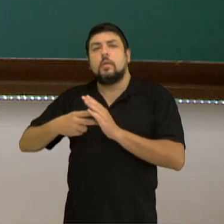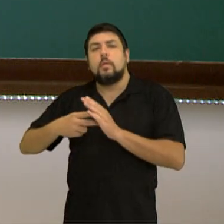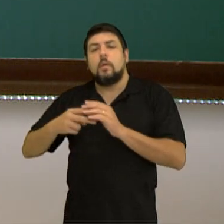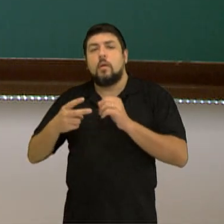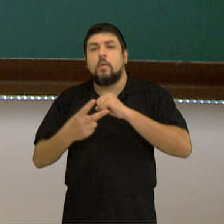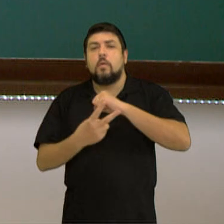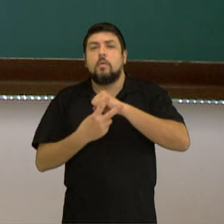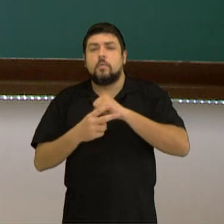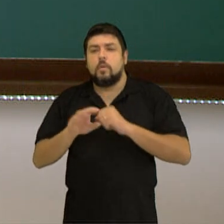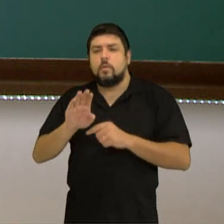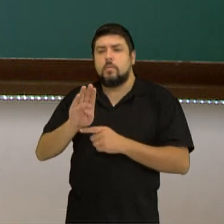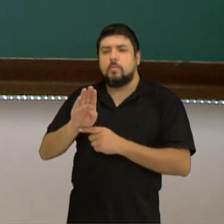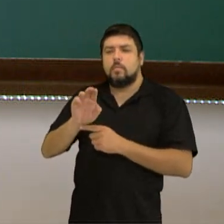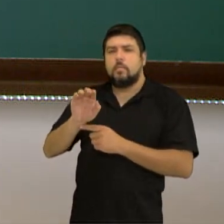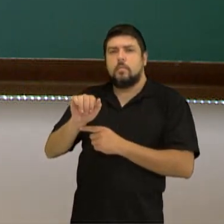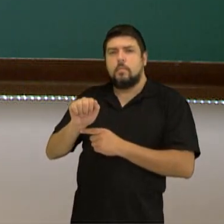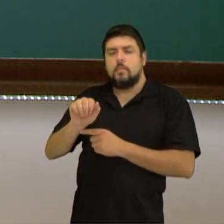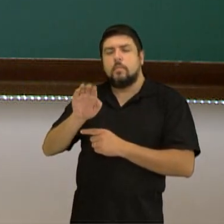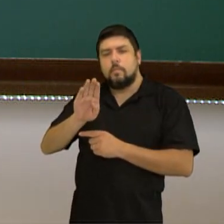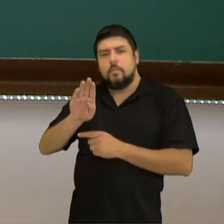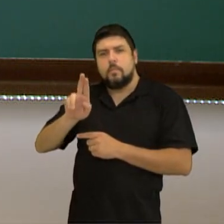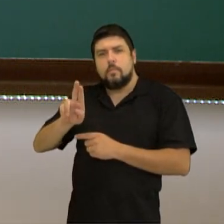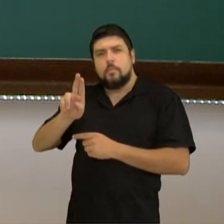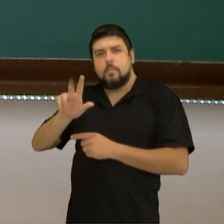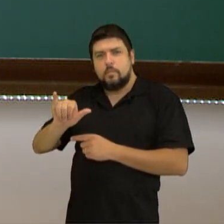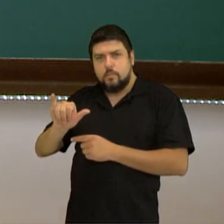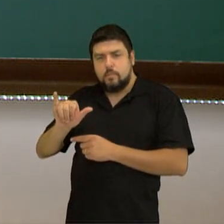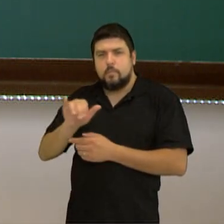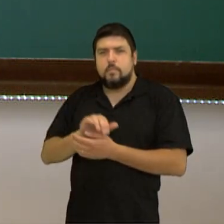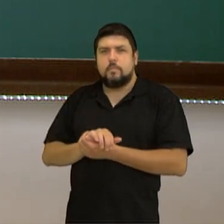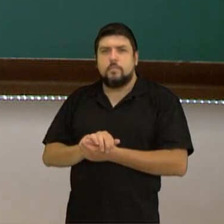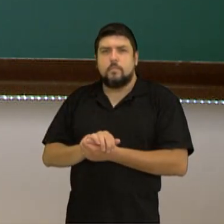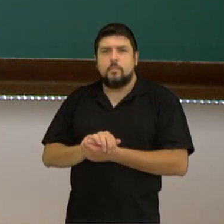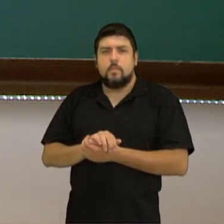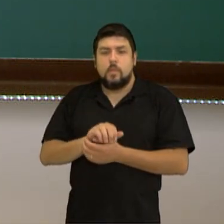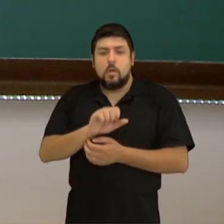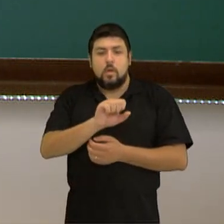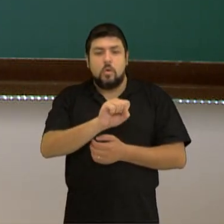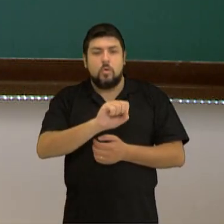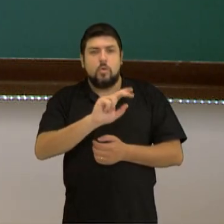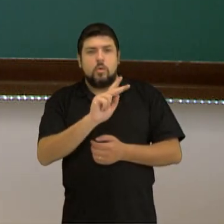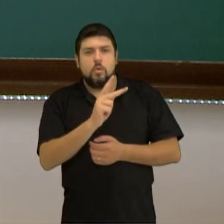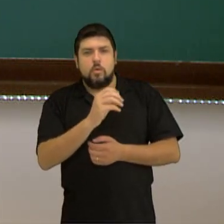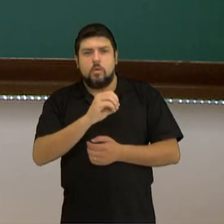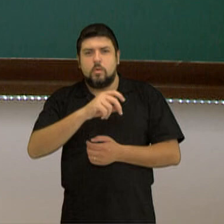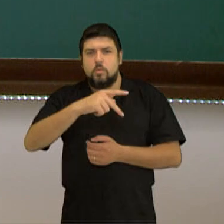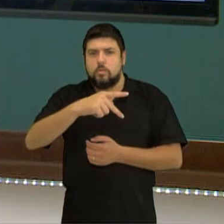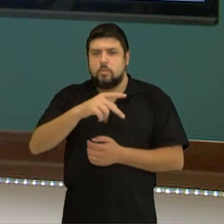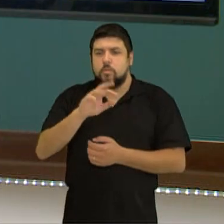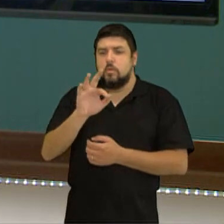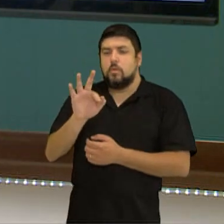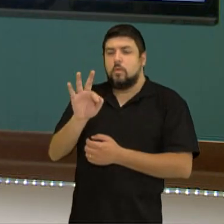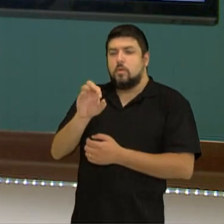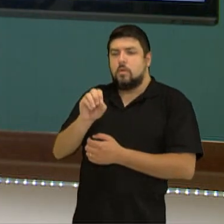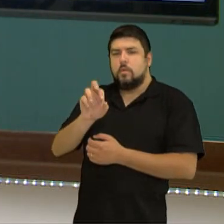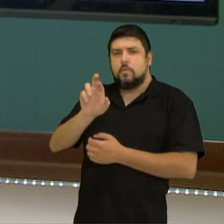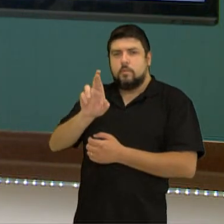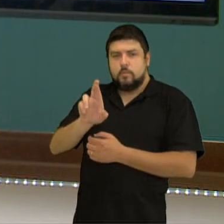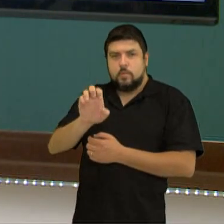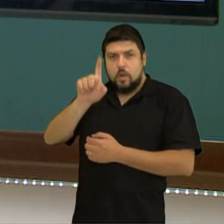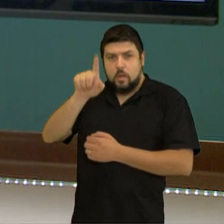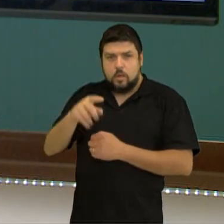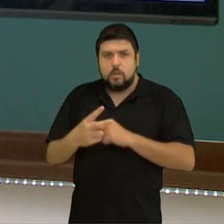verbo comprar em inglês. O verbo shop for também significa a mesma coisa, só que ele é um phrasal verb, ele é um